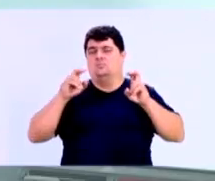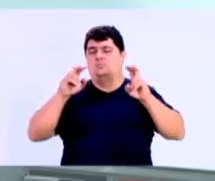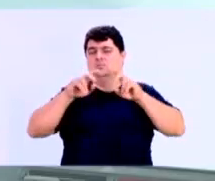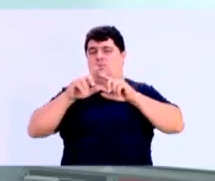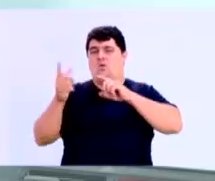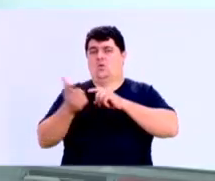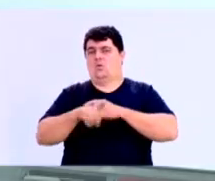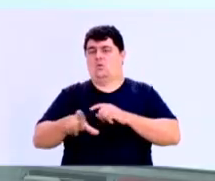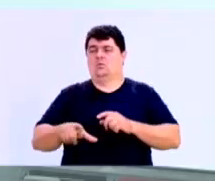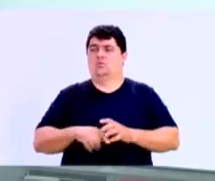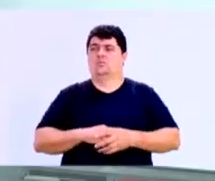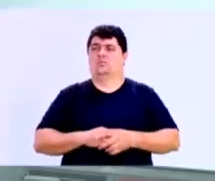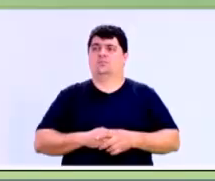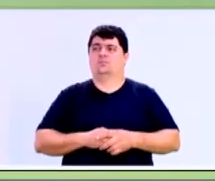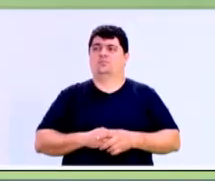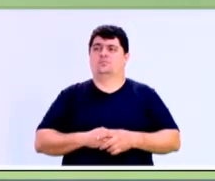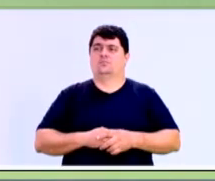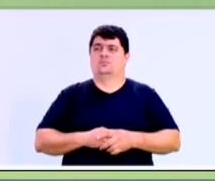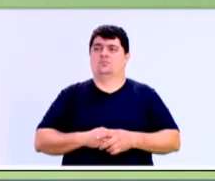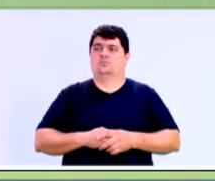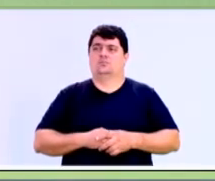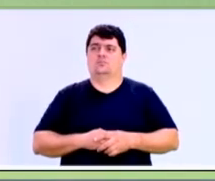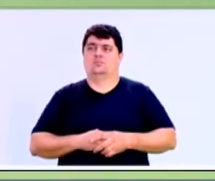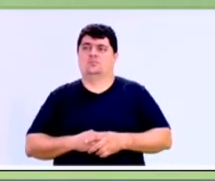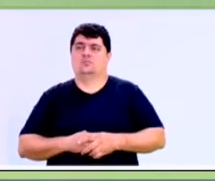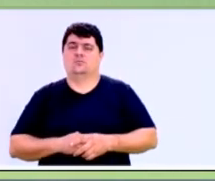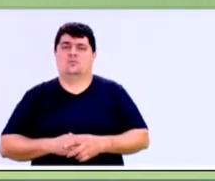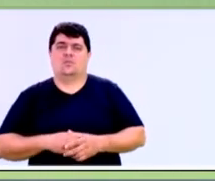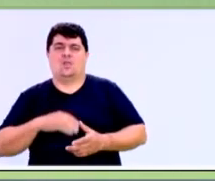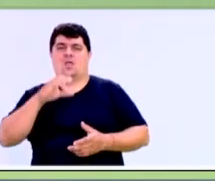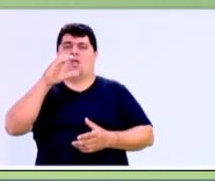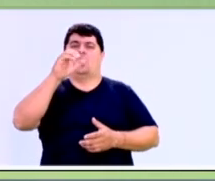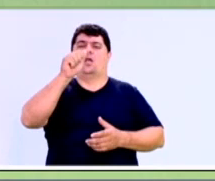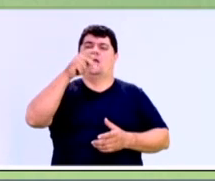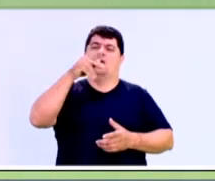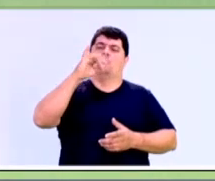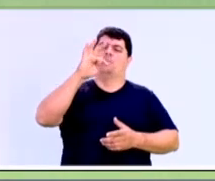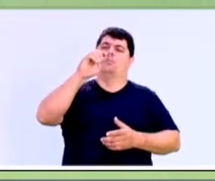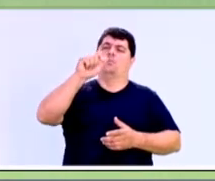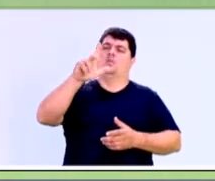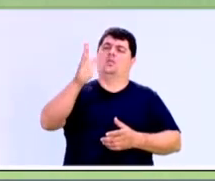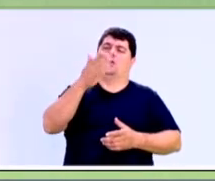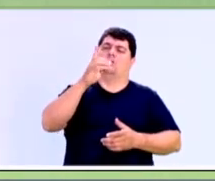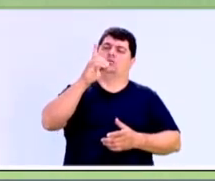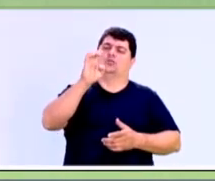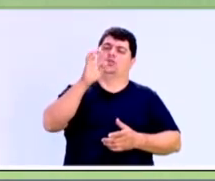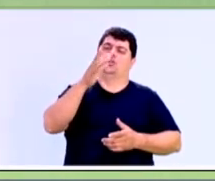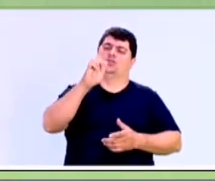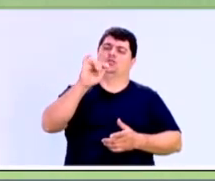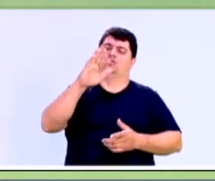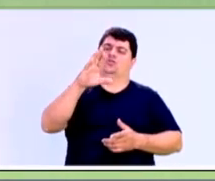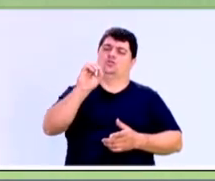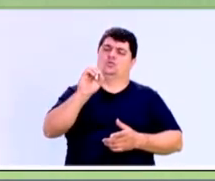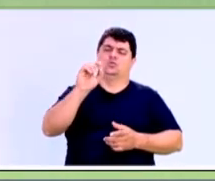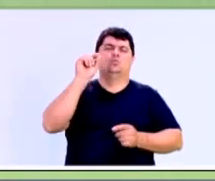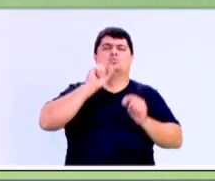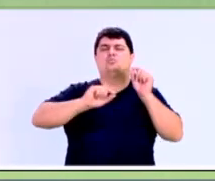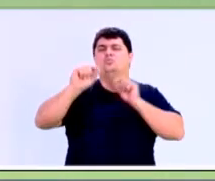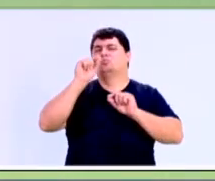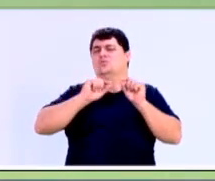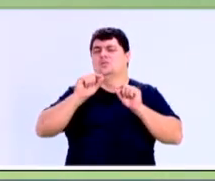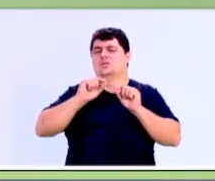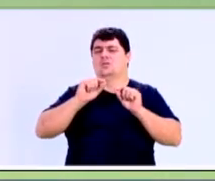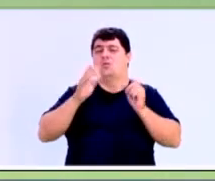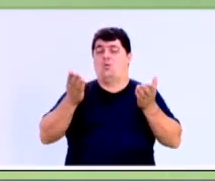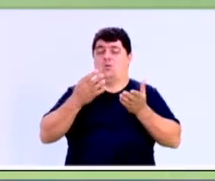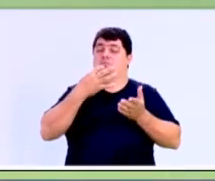assunto ainda. Vamos lá? Então, o que é o capital de giro, né? Então, a gente vai trabalhar a necessidade de capital de